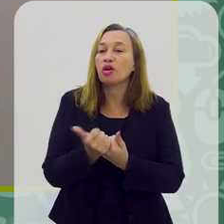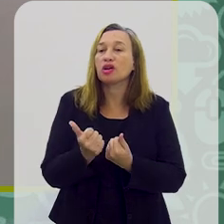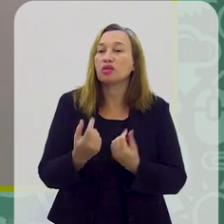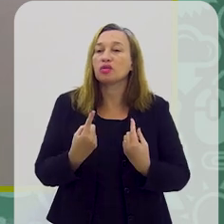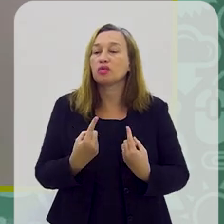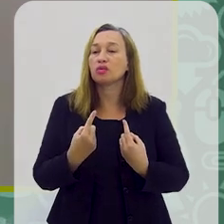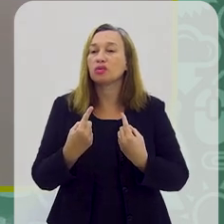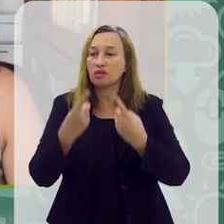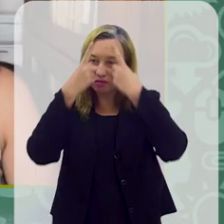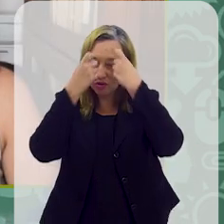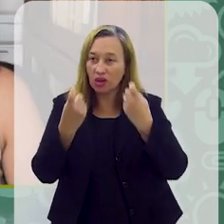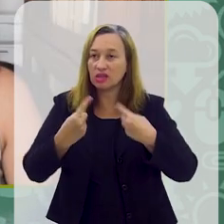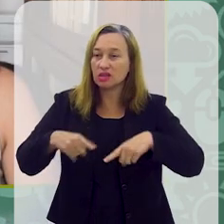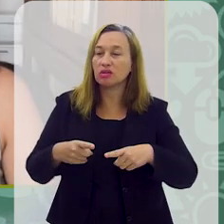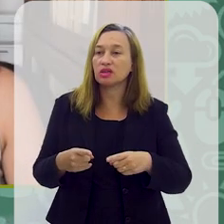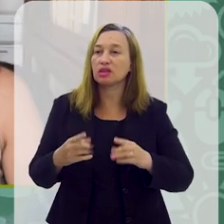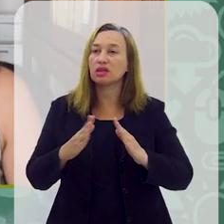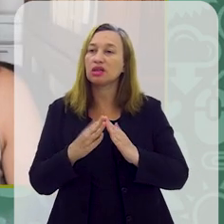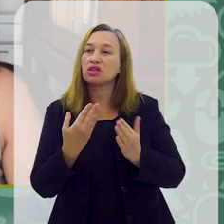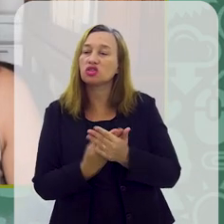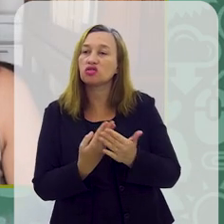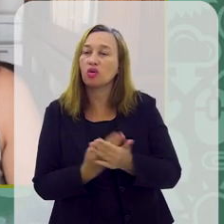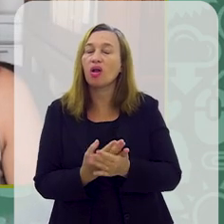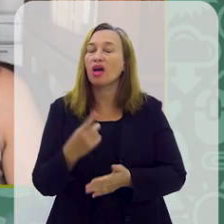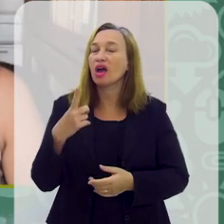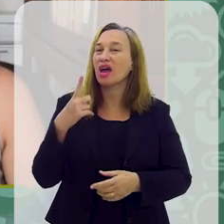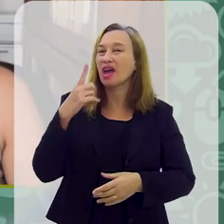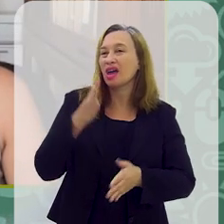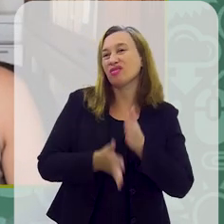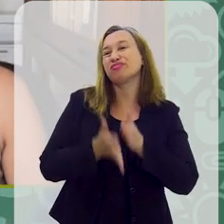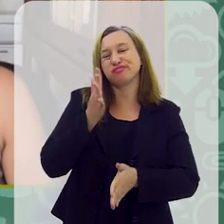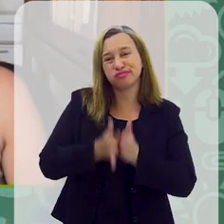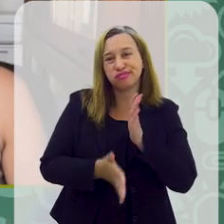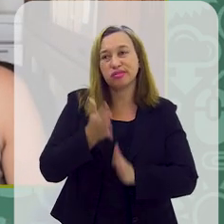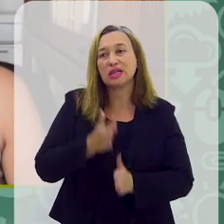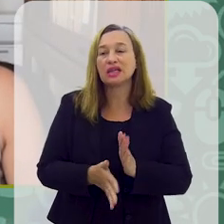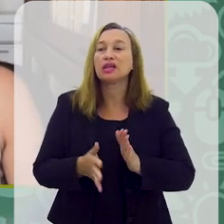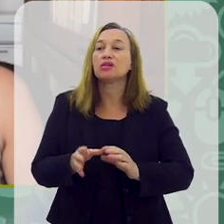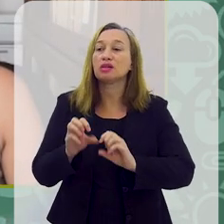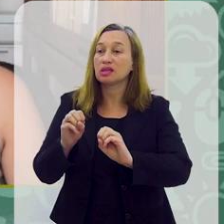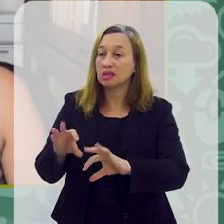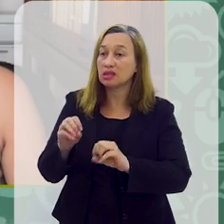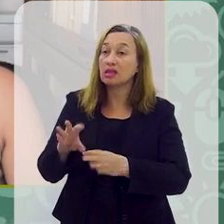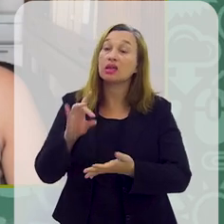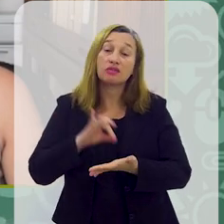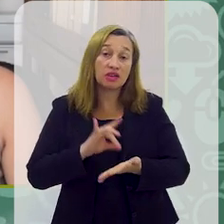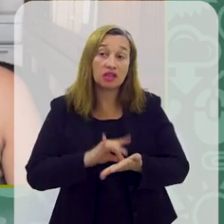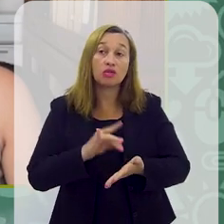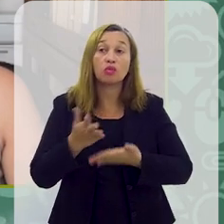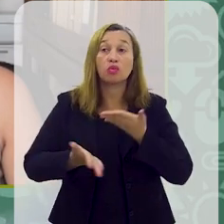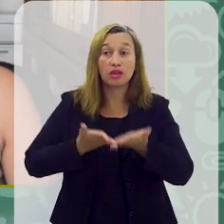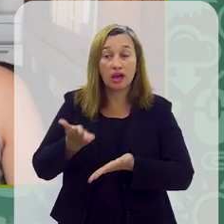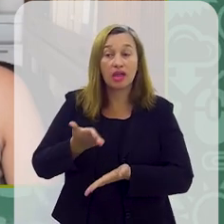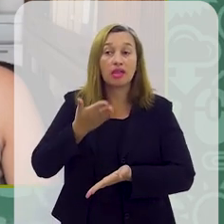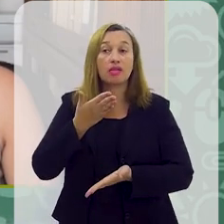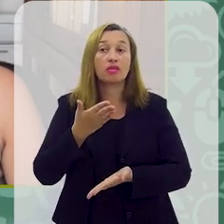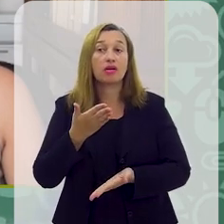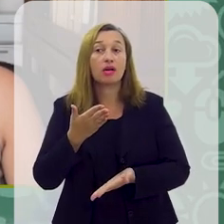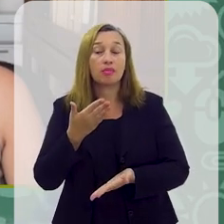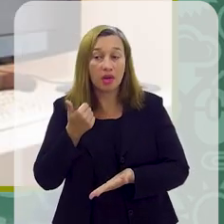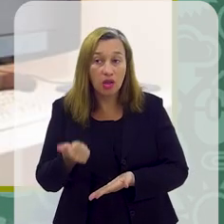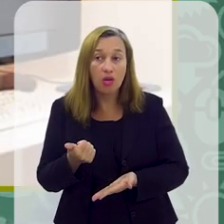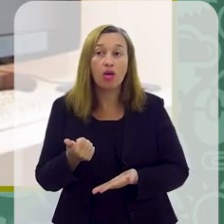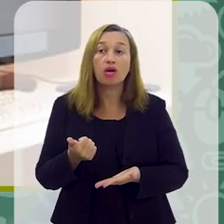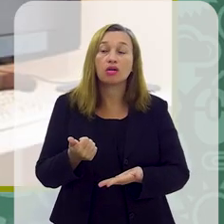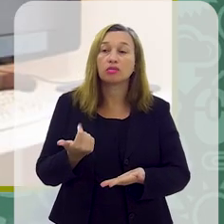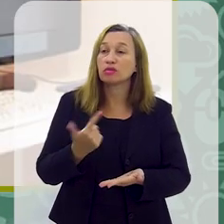ataque à escola. Pois Tá? é muito delicado, muito E complicado, e fica, acho que a lição que fica aí é que realmente todo cuidado é